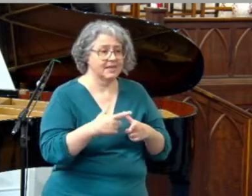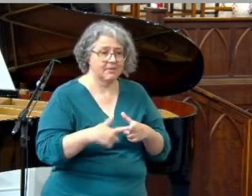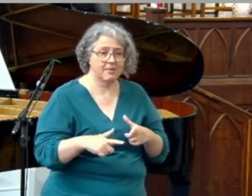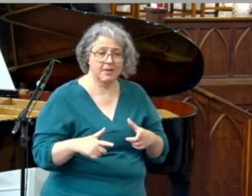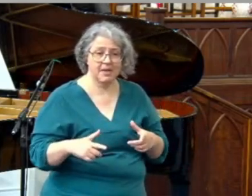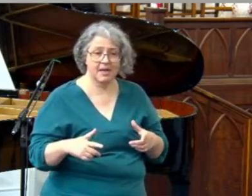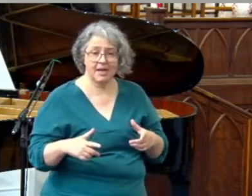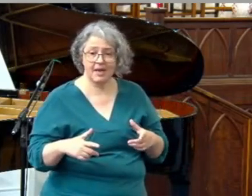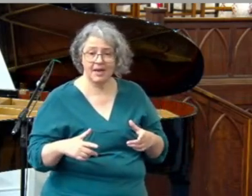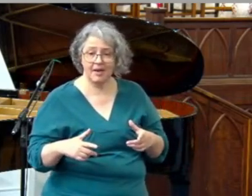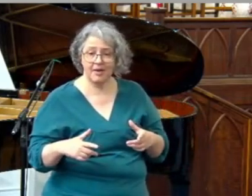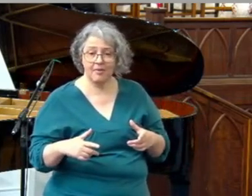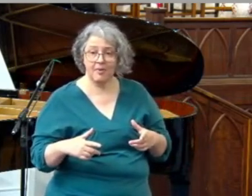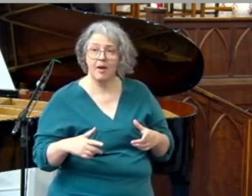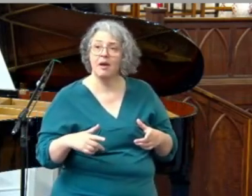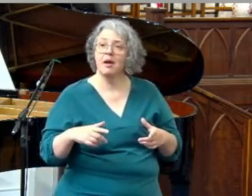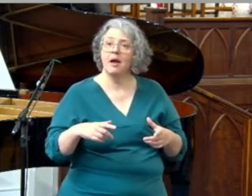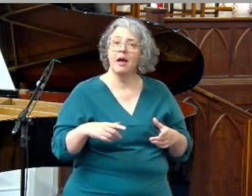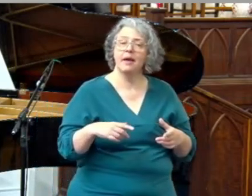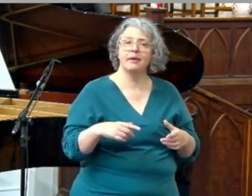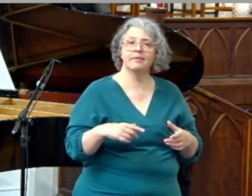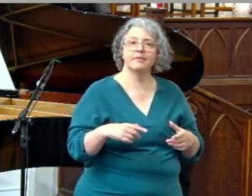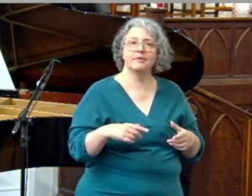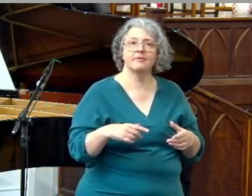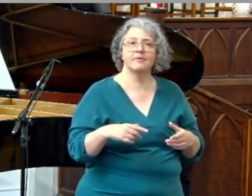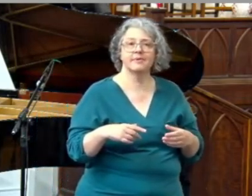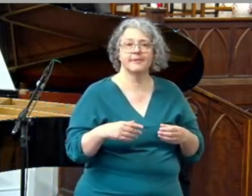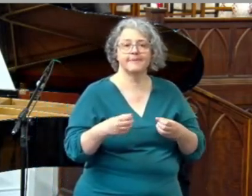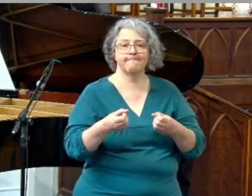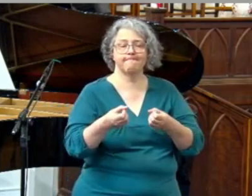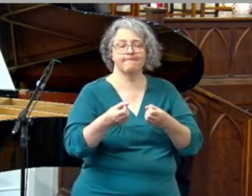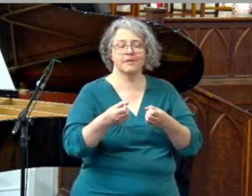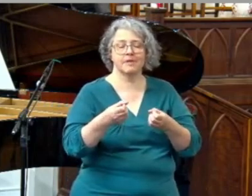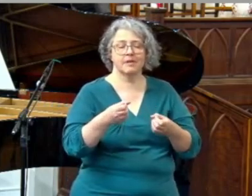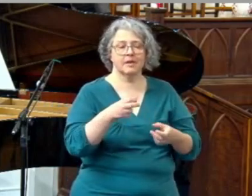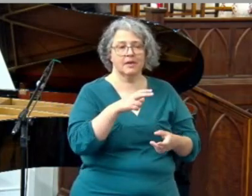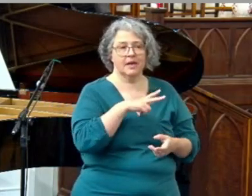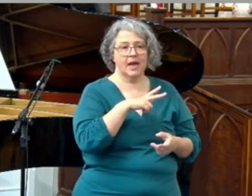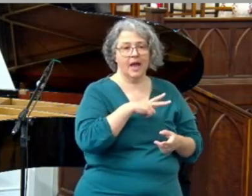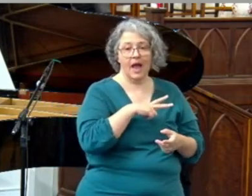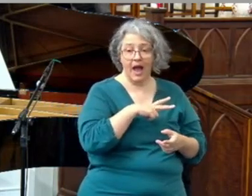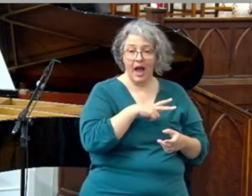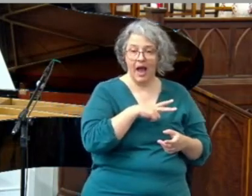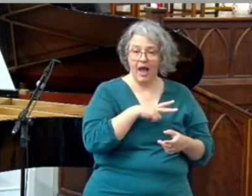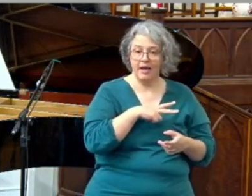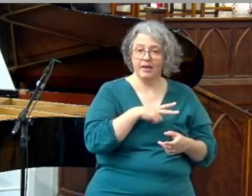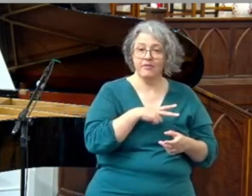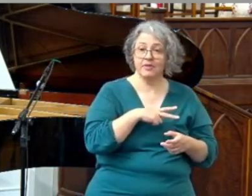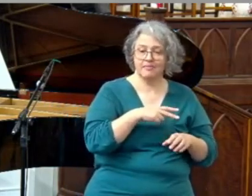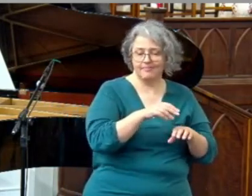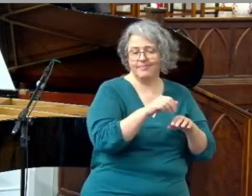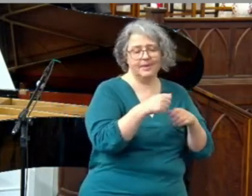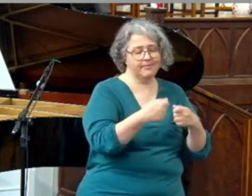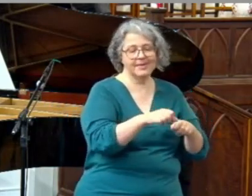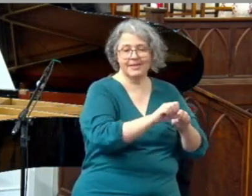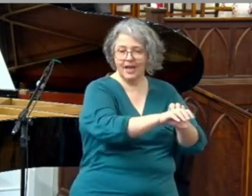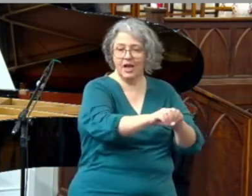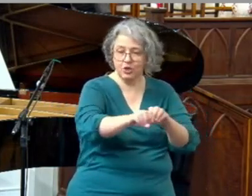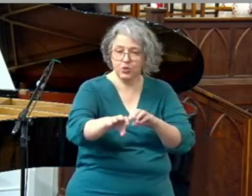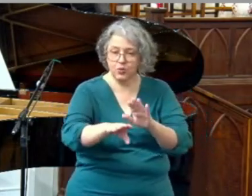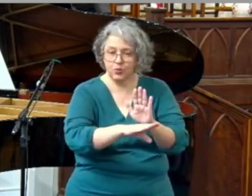Jesus usou duras palavras para com os religiosos da sua época. Em Mateus